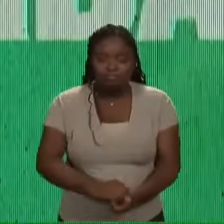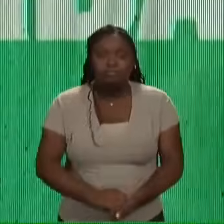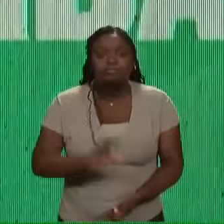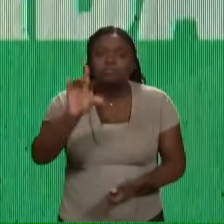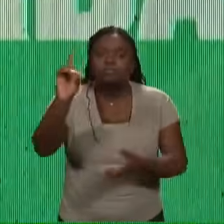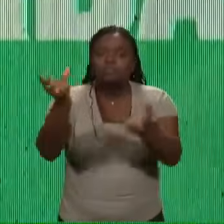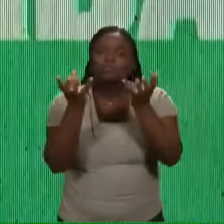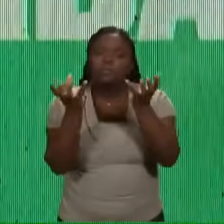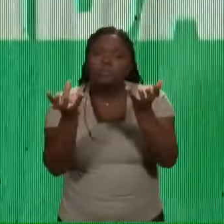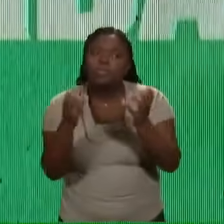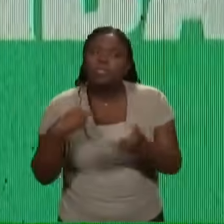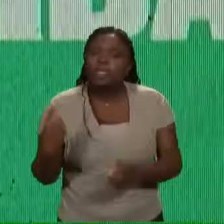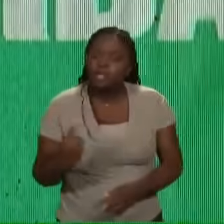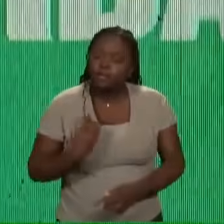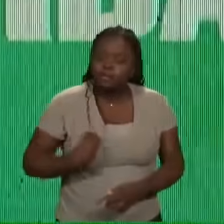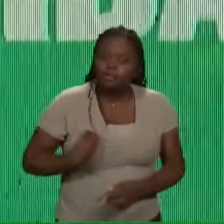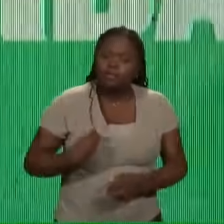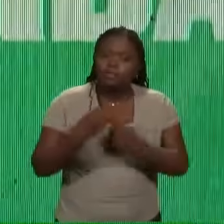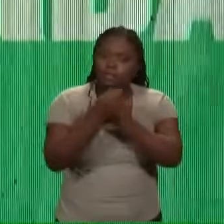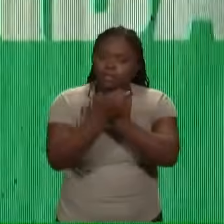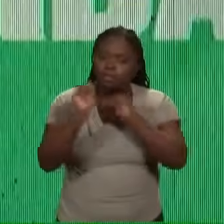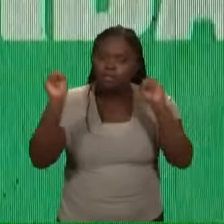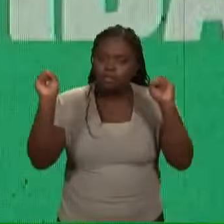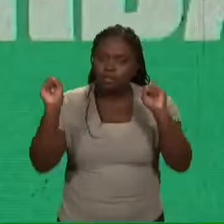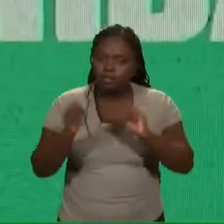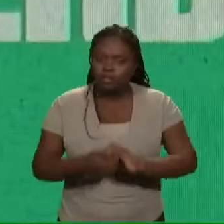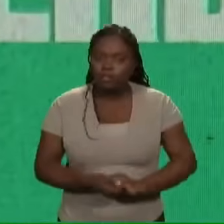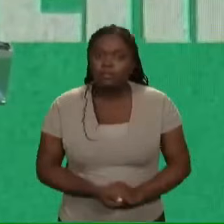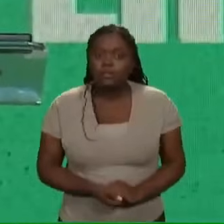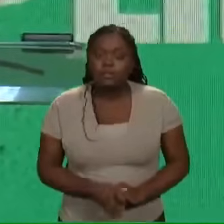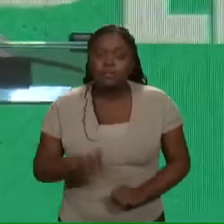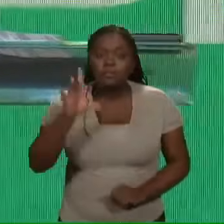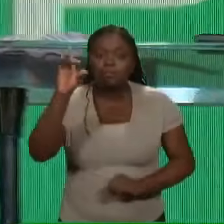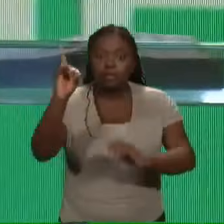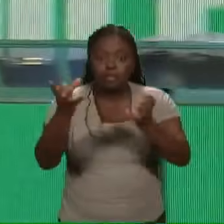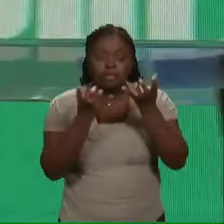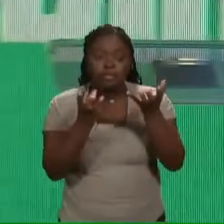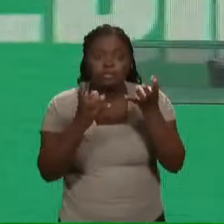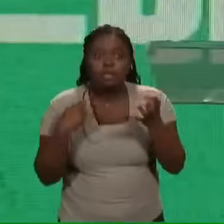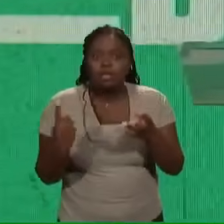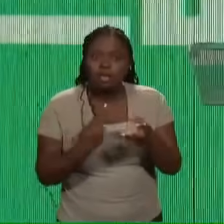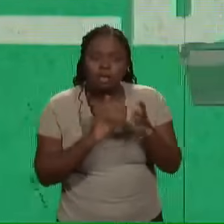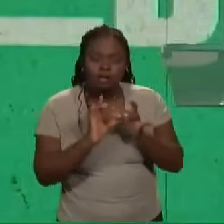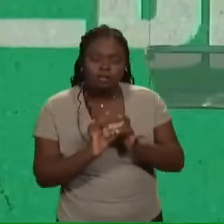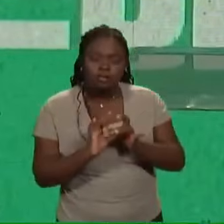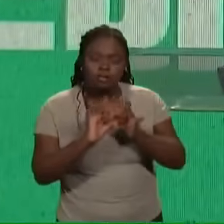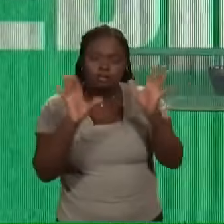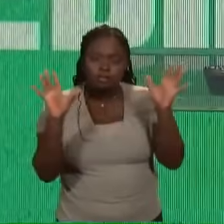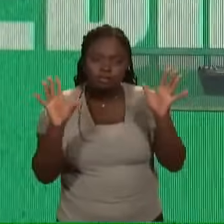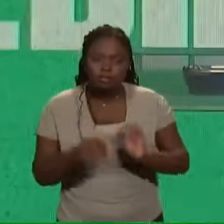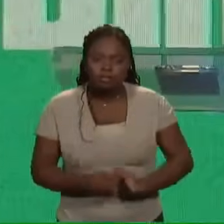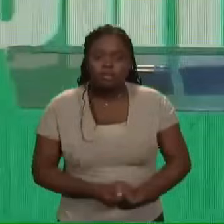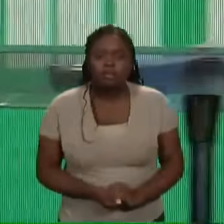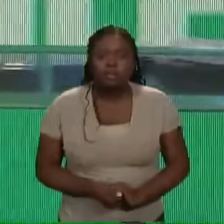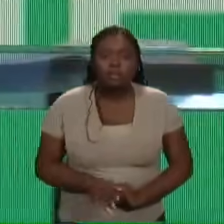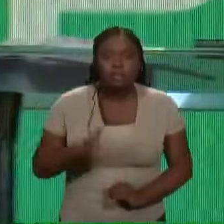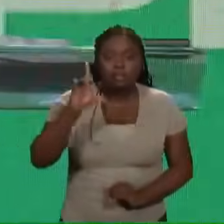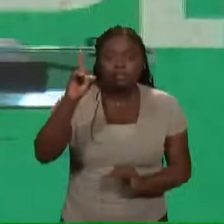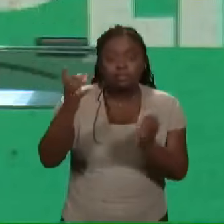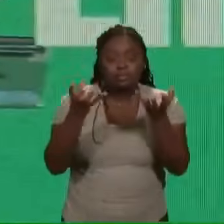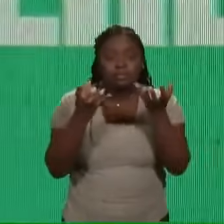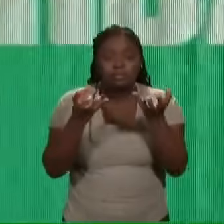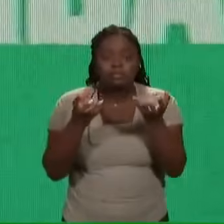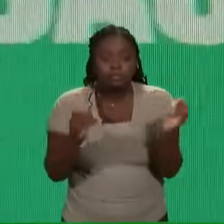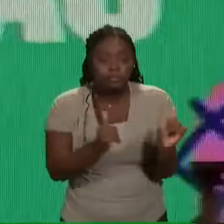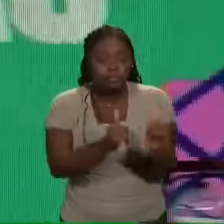Deus quer que a gente viva uma vida liberta. Deus quer que a gente viva uma vida livre. Deus quer que a gente peça